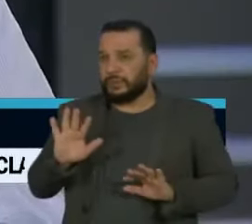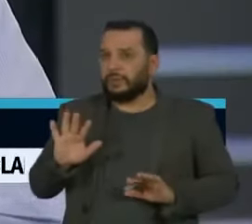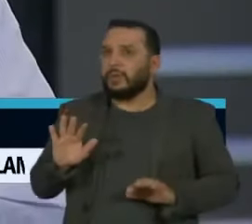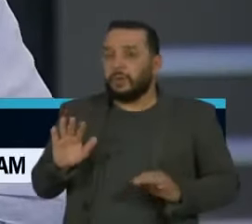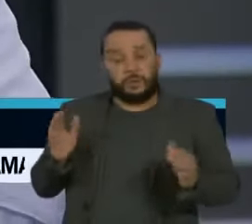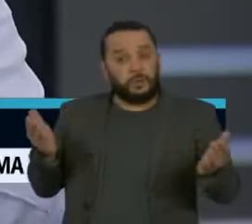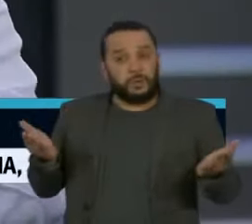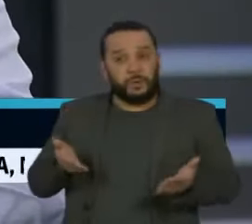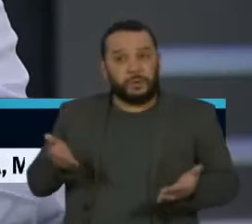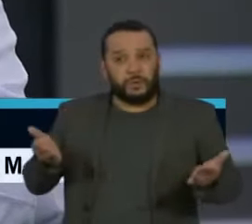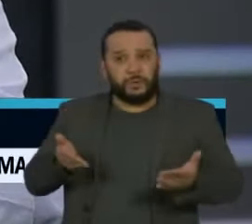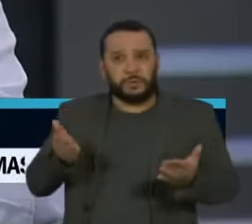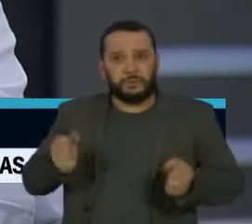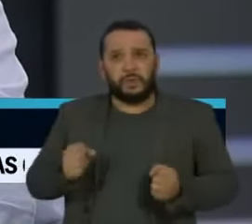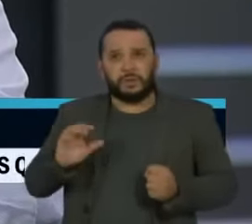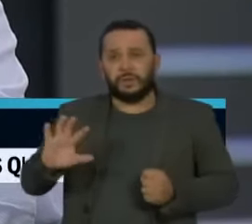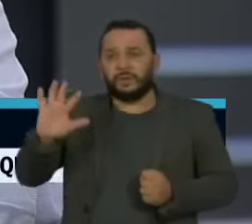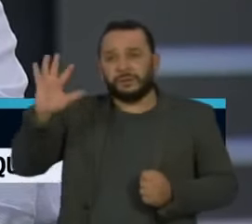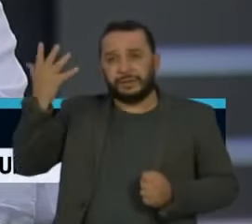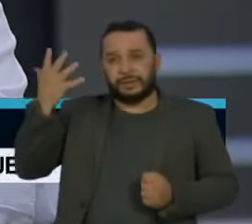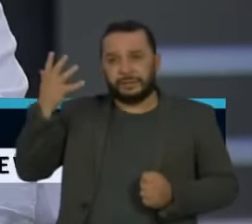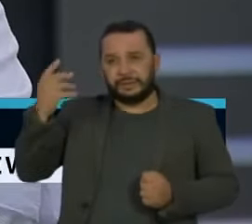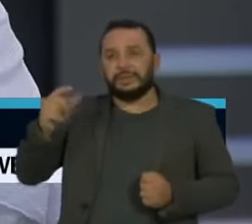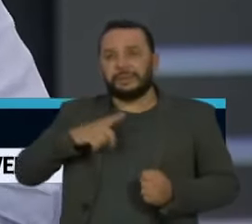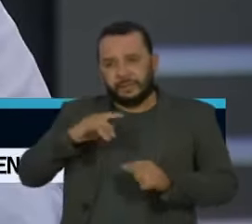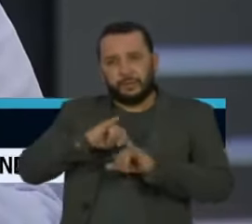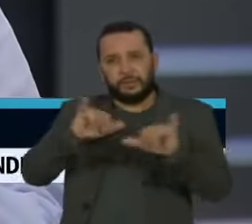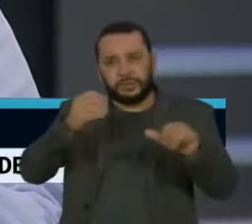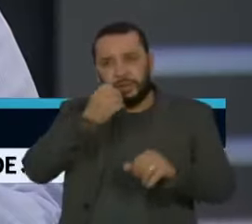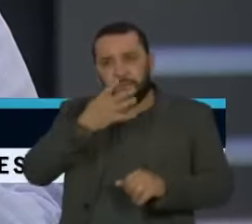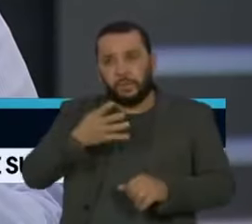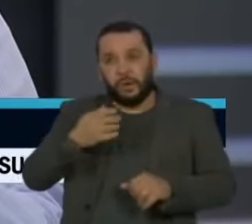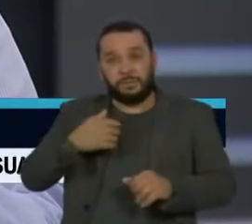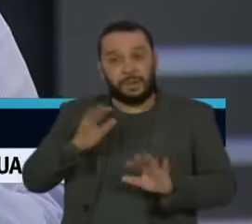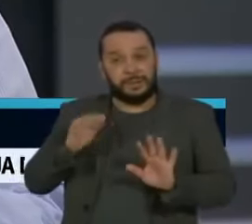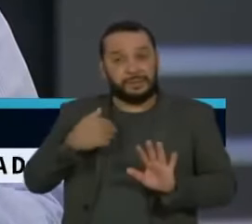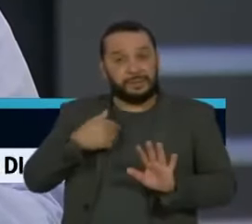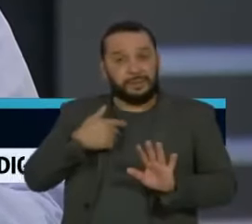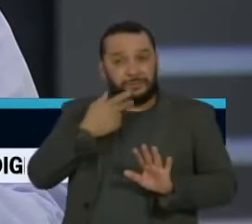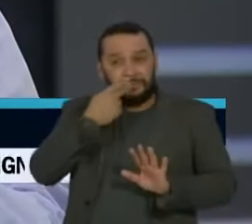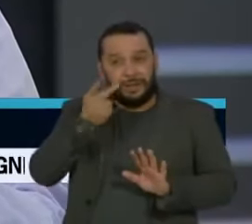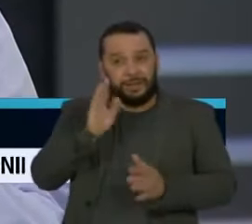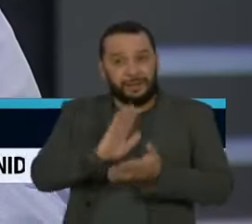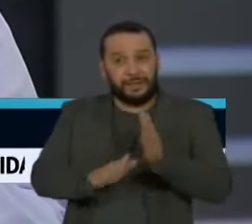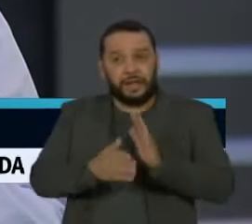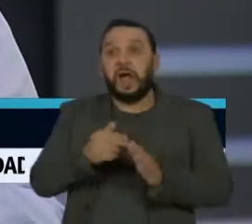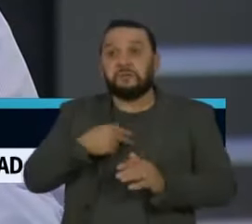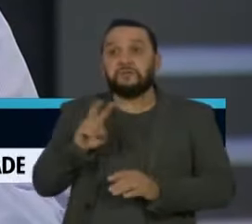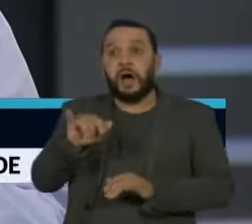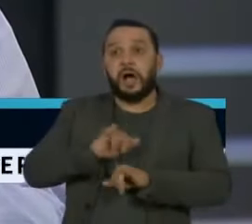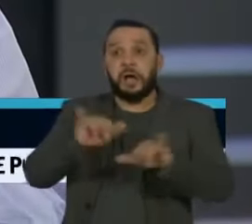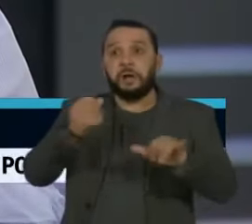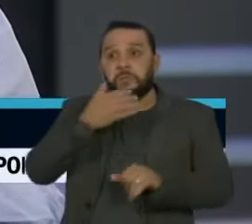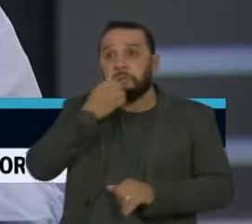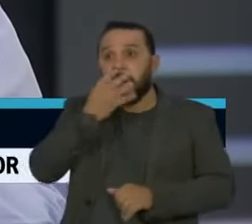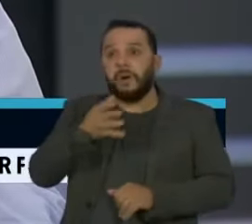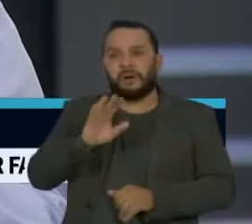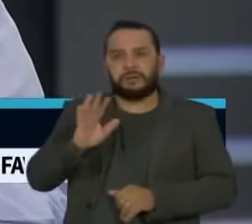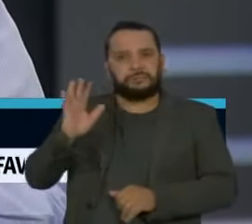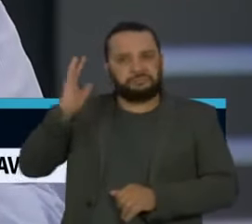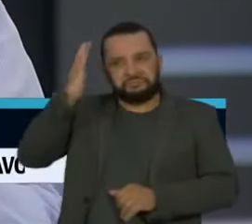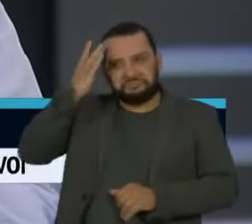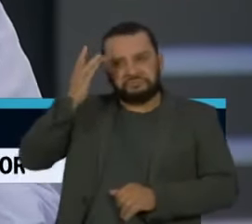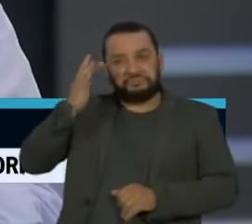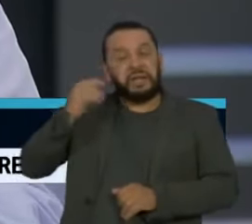vivendo, pode ser que a gente tenha algumas notícias boas, mas eu não arriscaria dizer que nós temos notícias boas para viver.